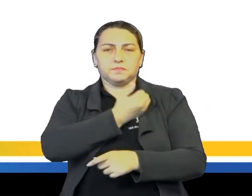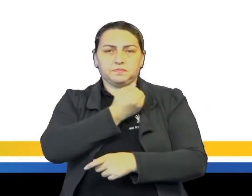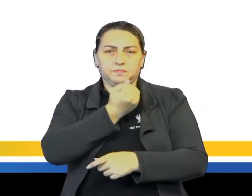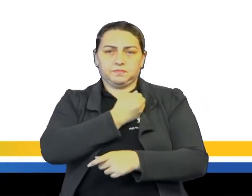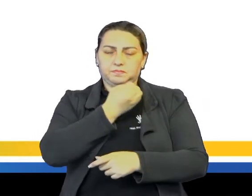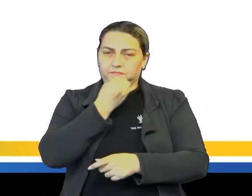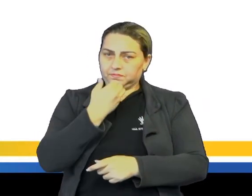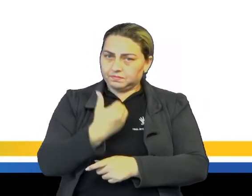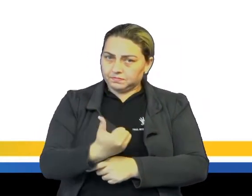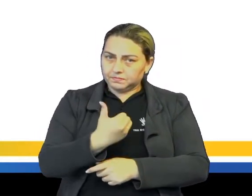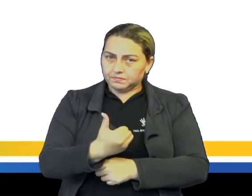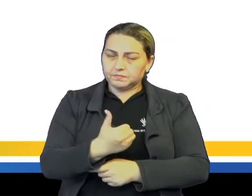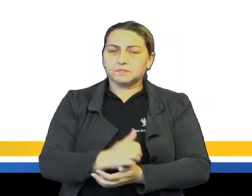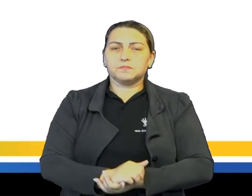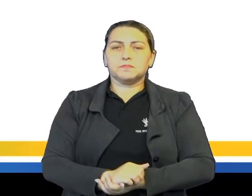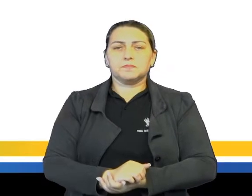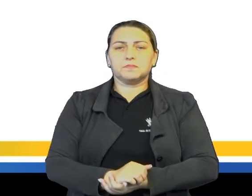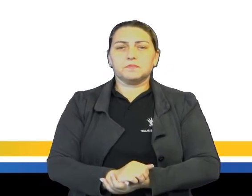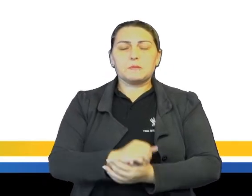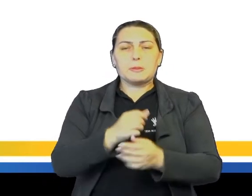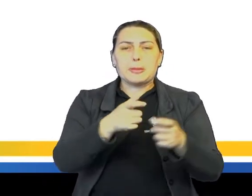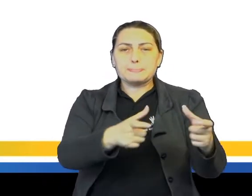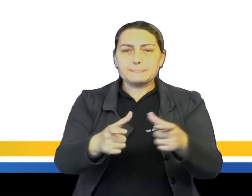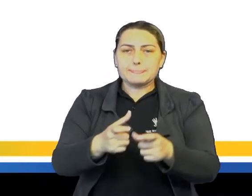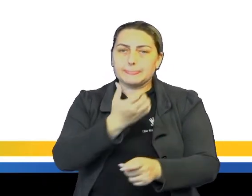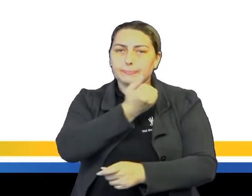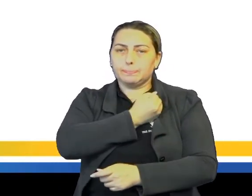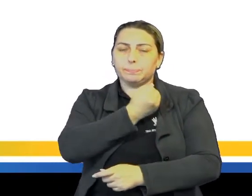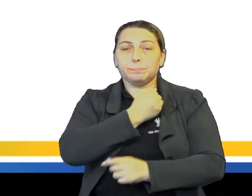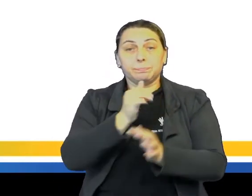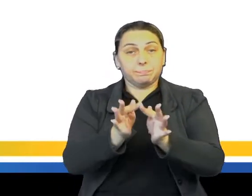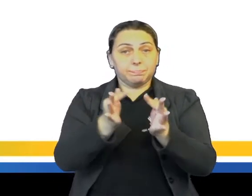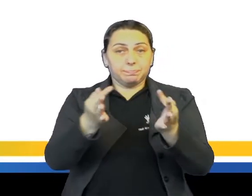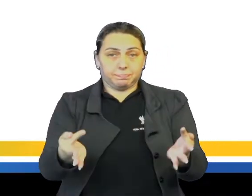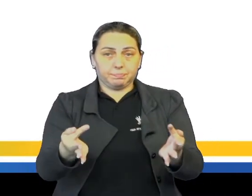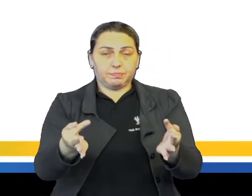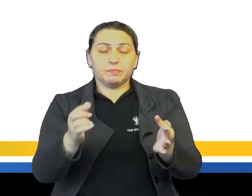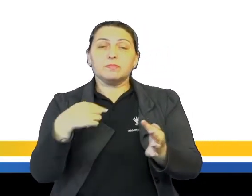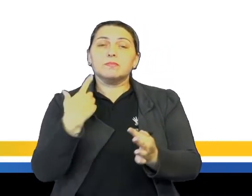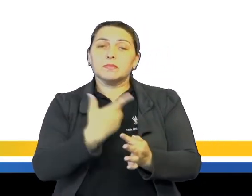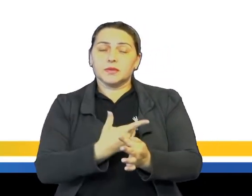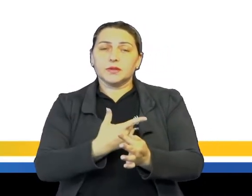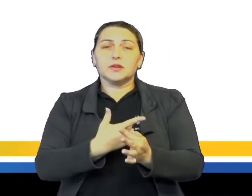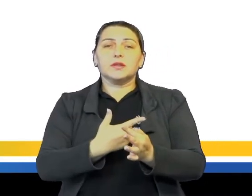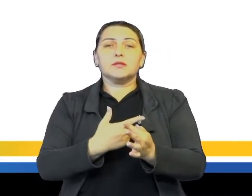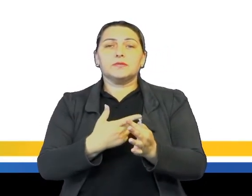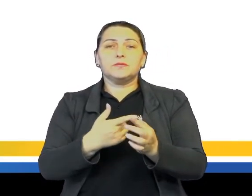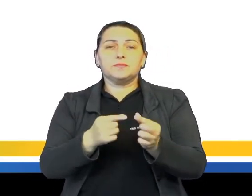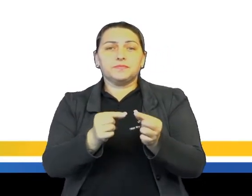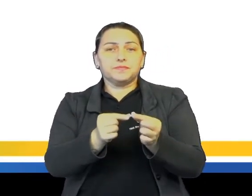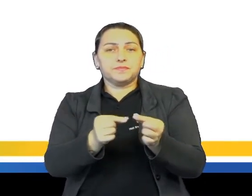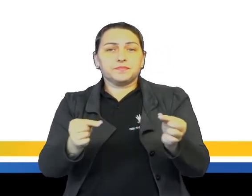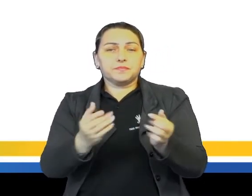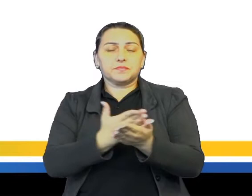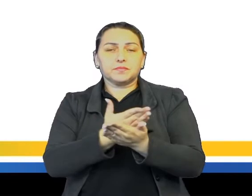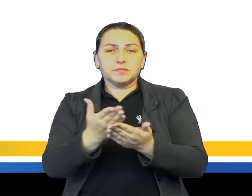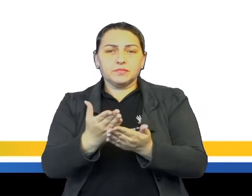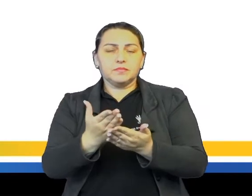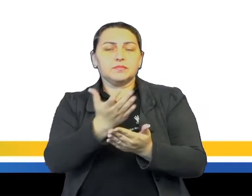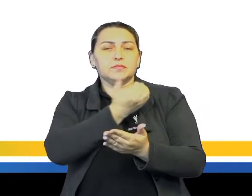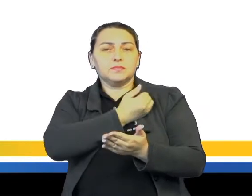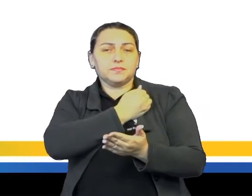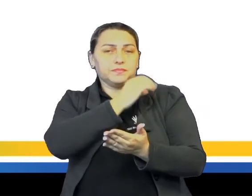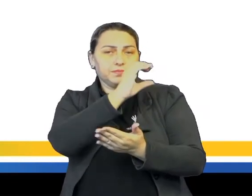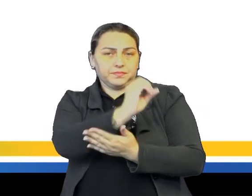números, tá bom? Para a gente localizar os números, é muito simples. A gente puxa uma retinha e começa a colocar o